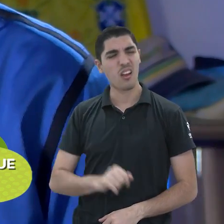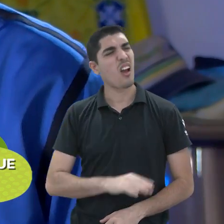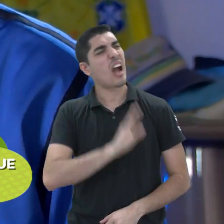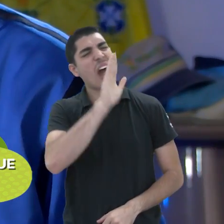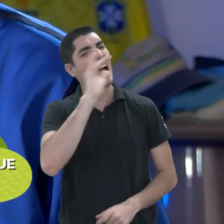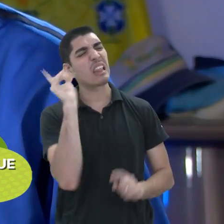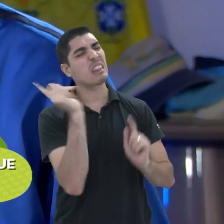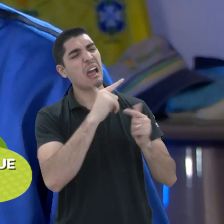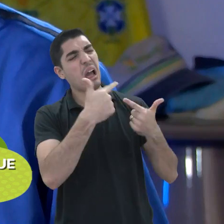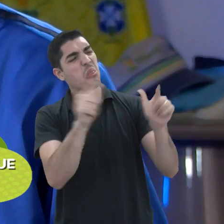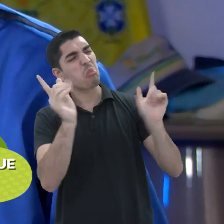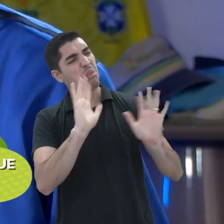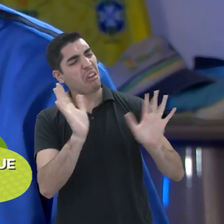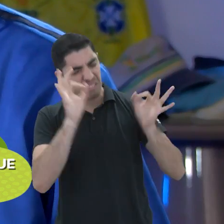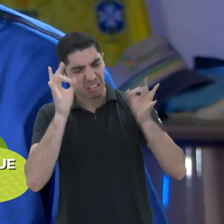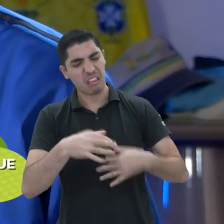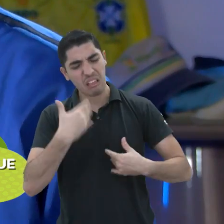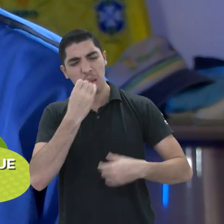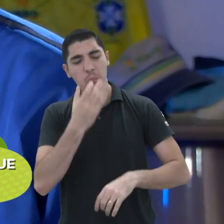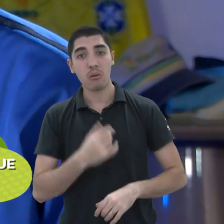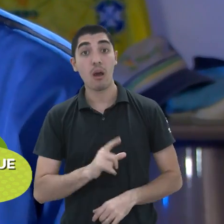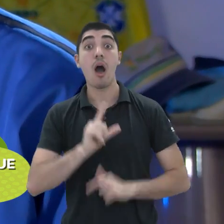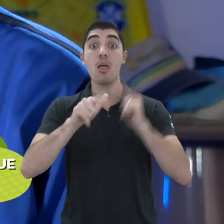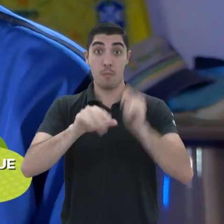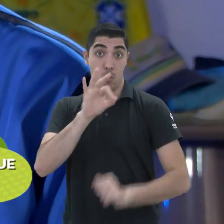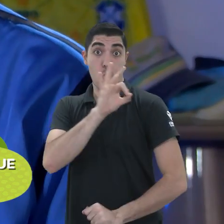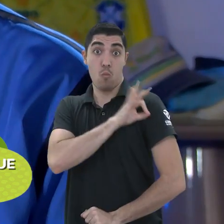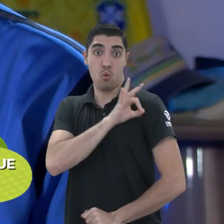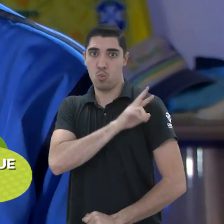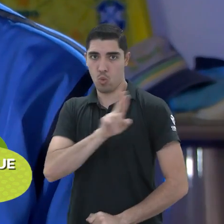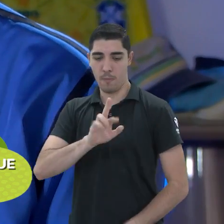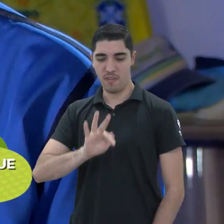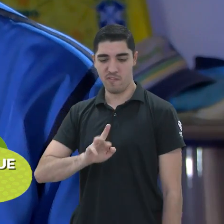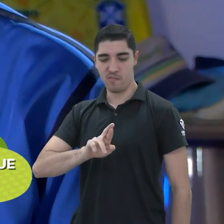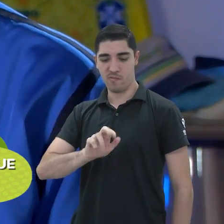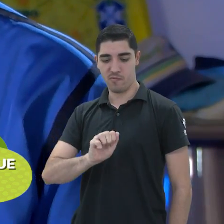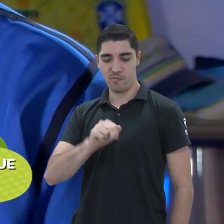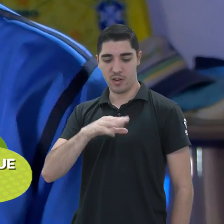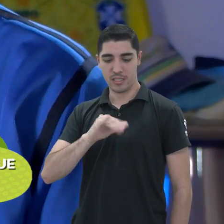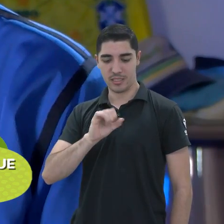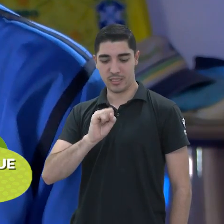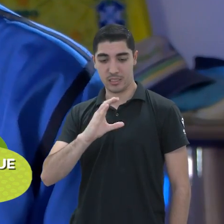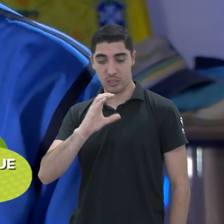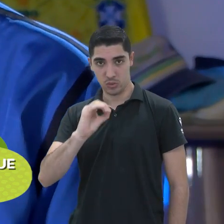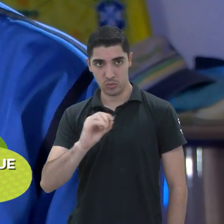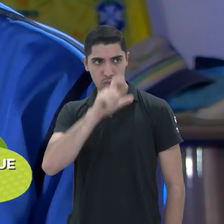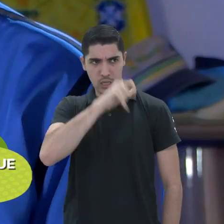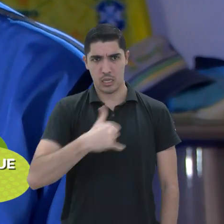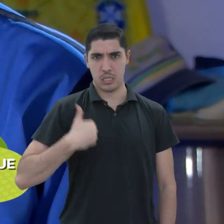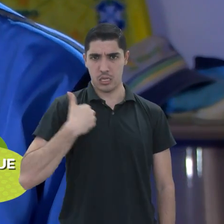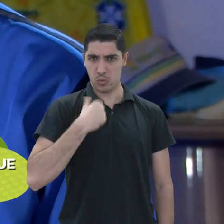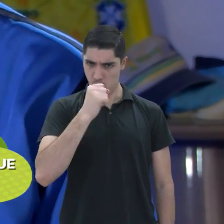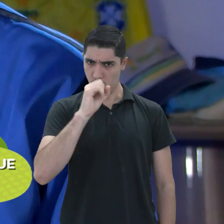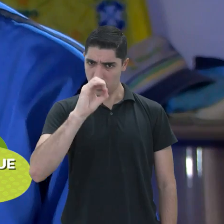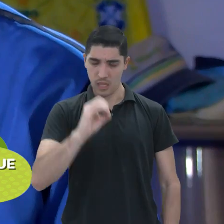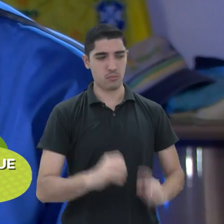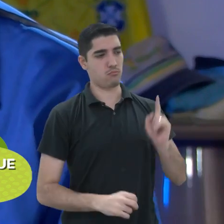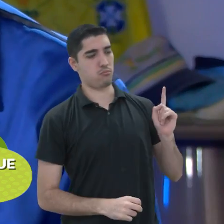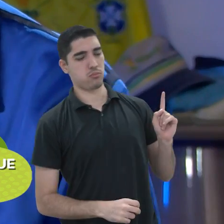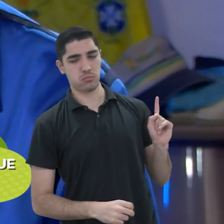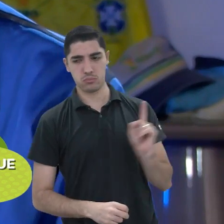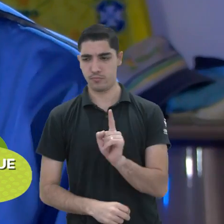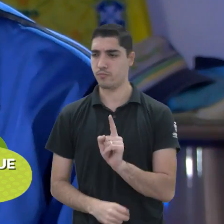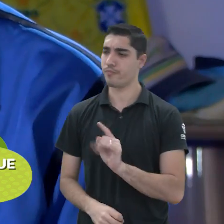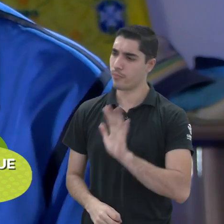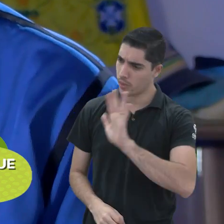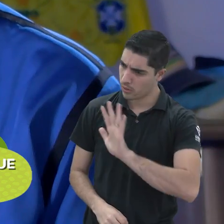com essa frescura, não tem nada, não. Daí chegou o delegado do jogo, que era o seu Francisco Nunes, um senhor de 80 anos, ele falou,